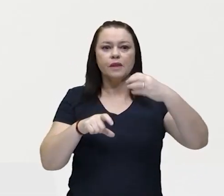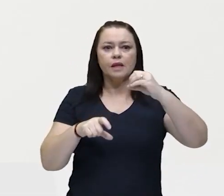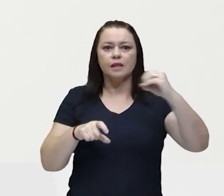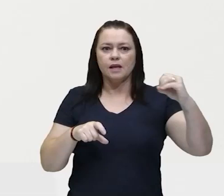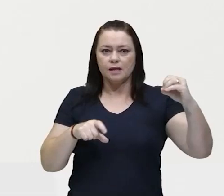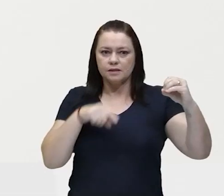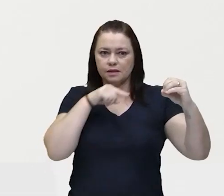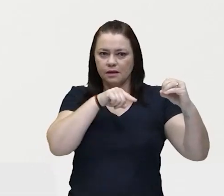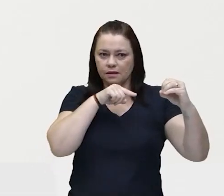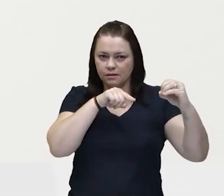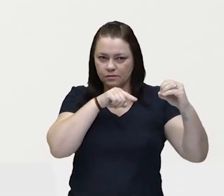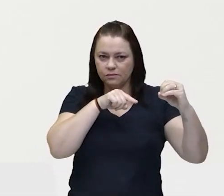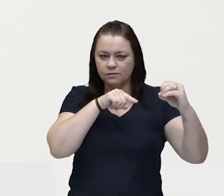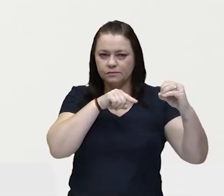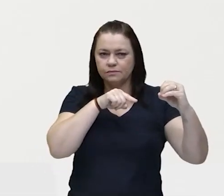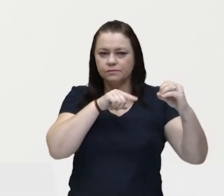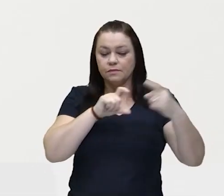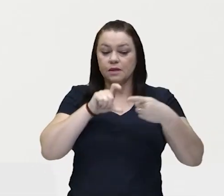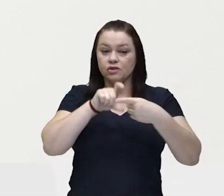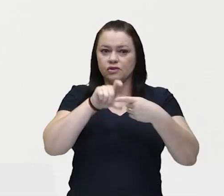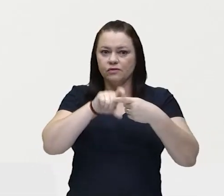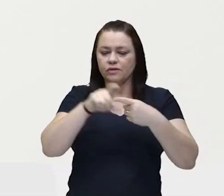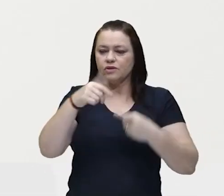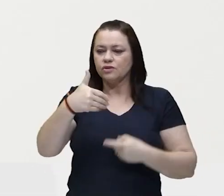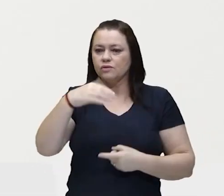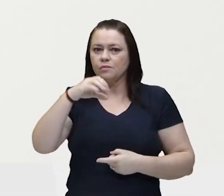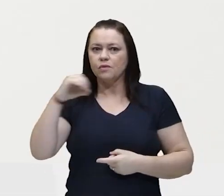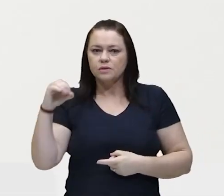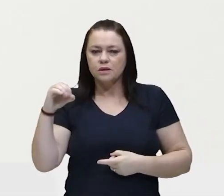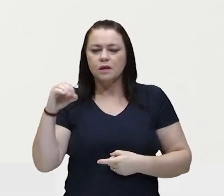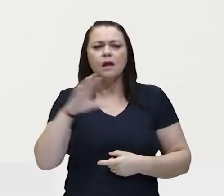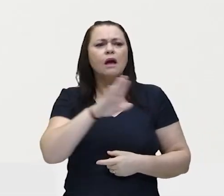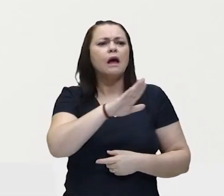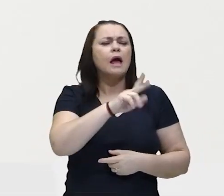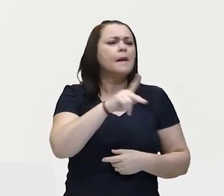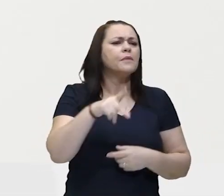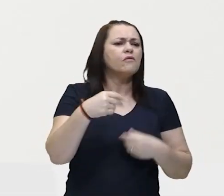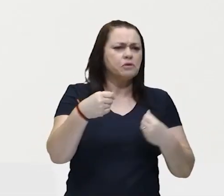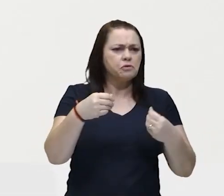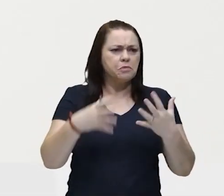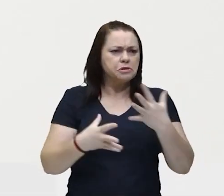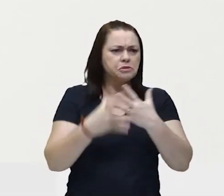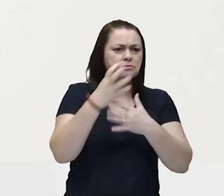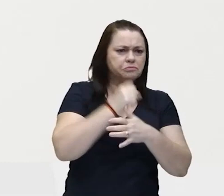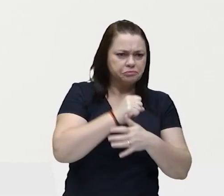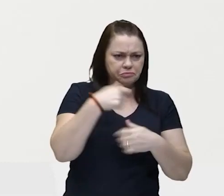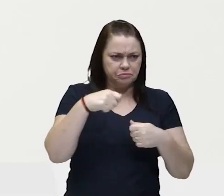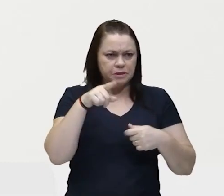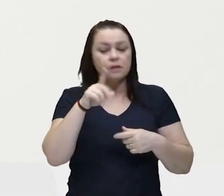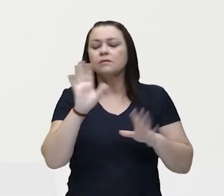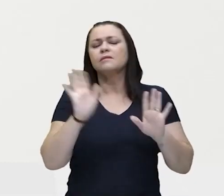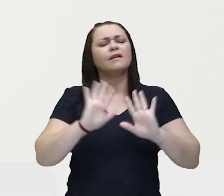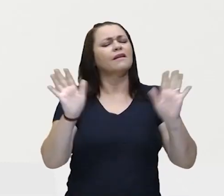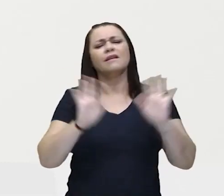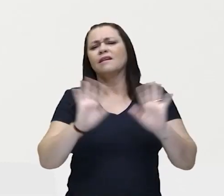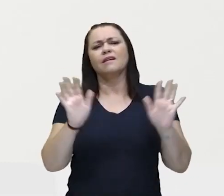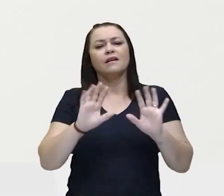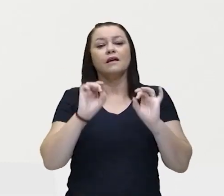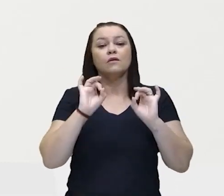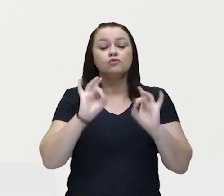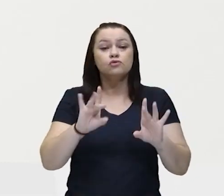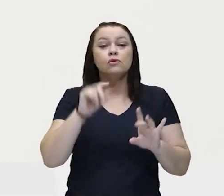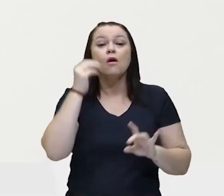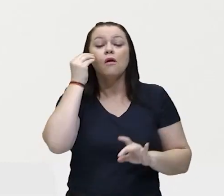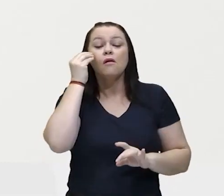300 por 100. Professor, eu preciso fazer conta com esse tipo de divisão? Não. Basta você